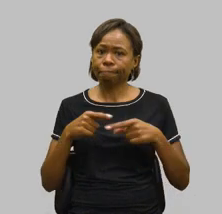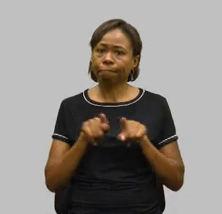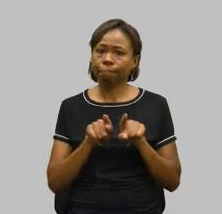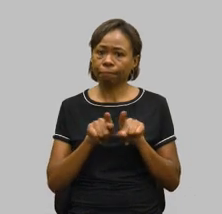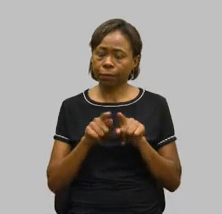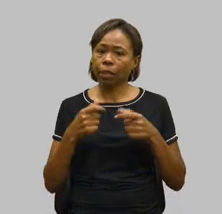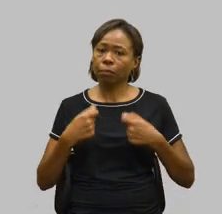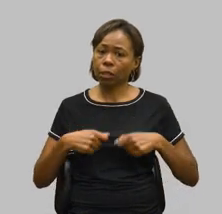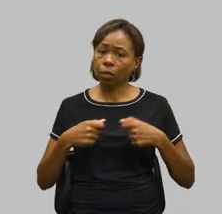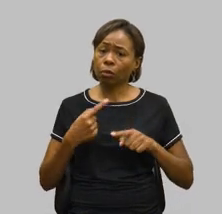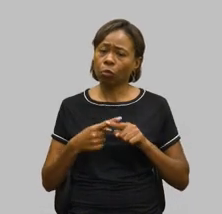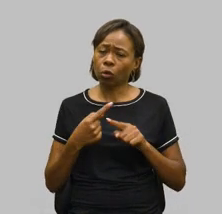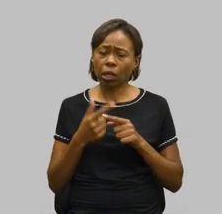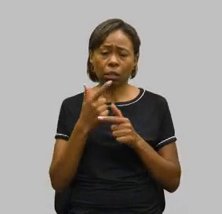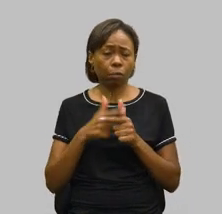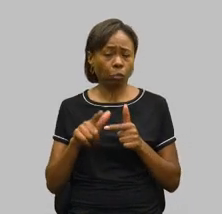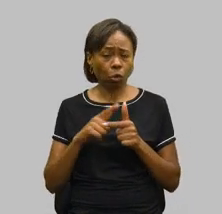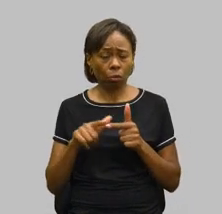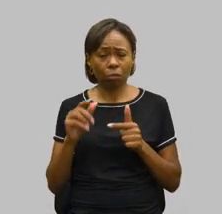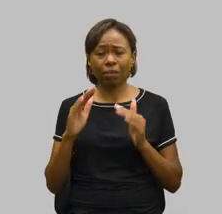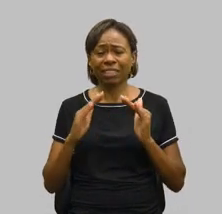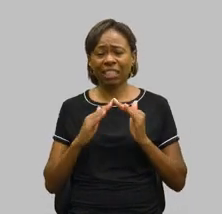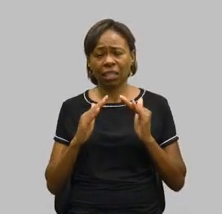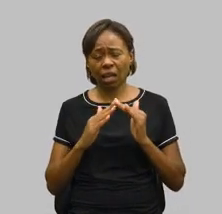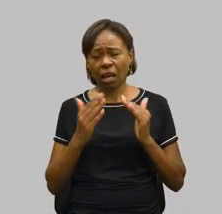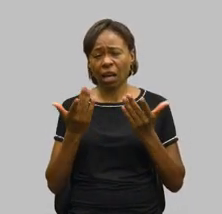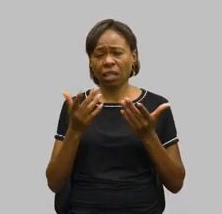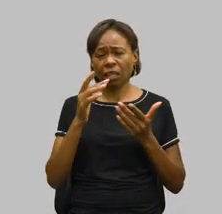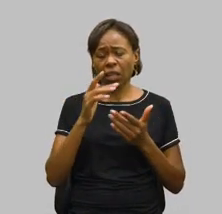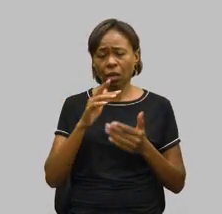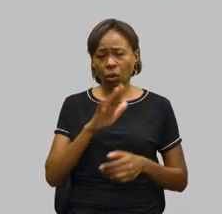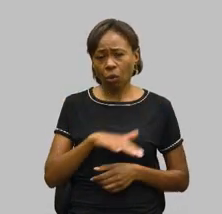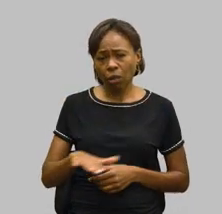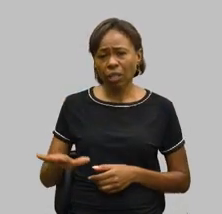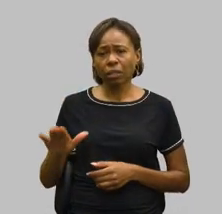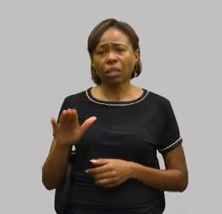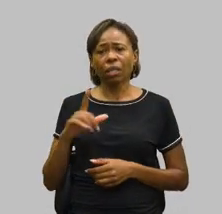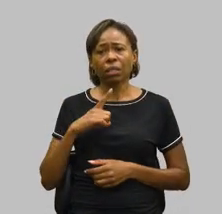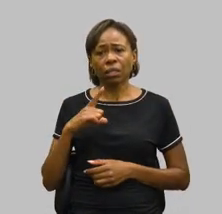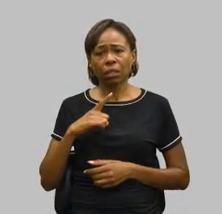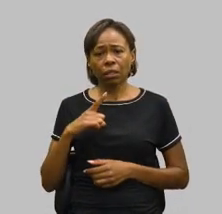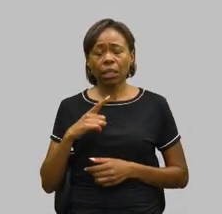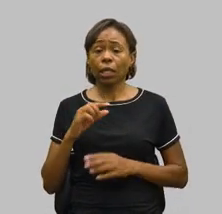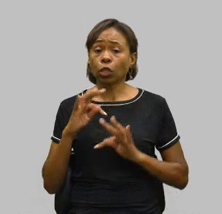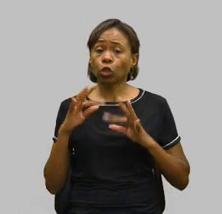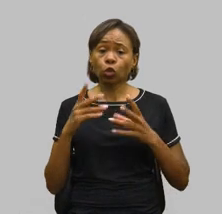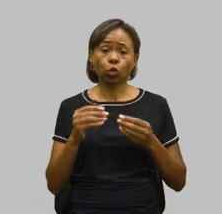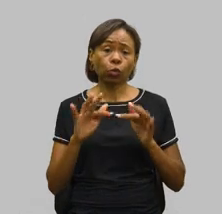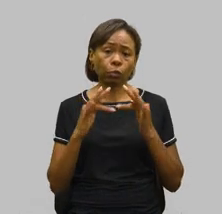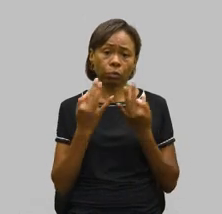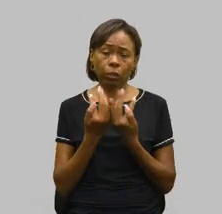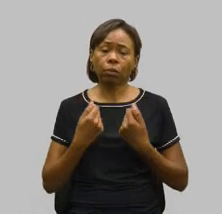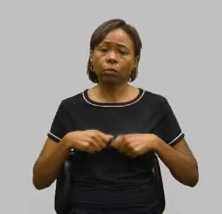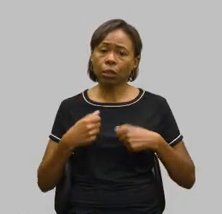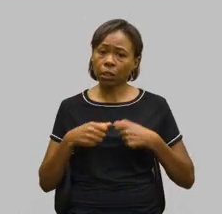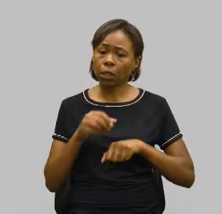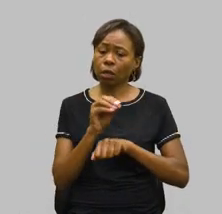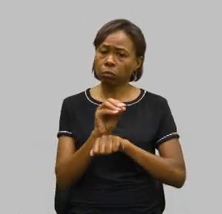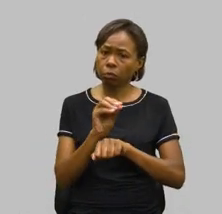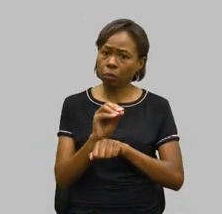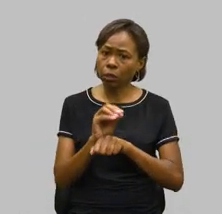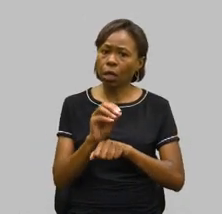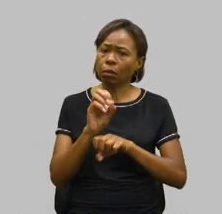Desafios aí de se ter crianças em casa e como toda a família toda a comunidade precisa de estar envolvida nessa educação e